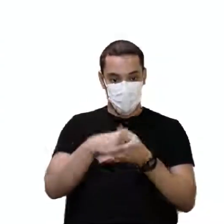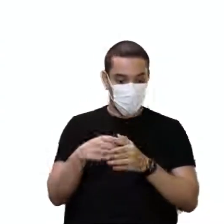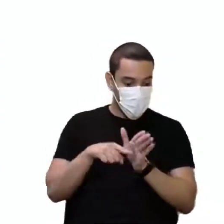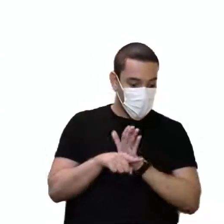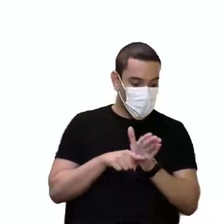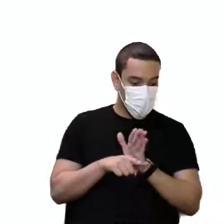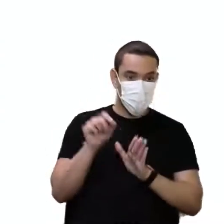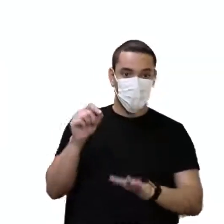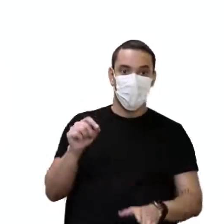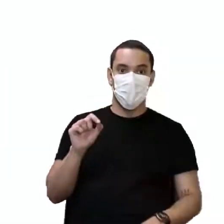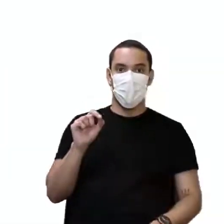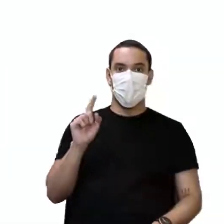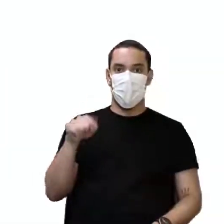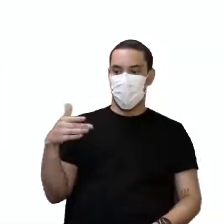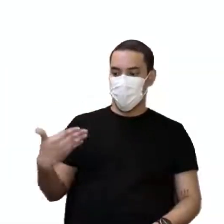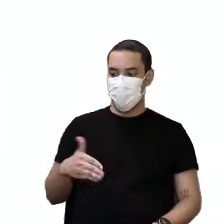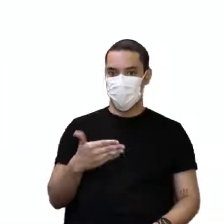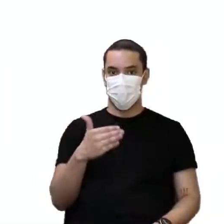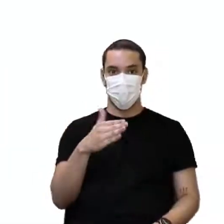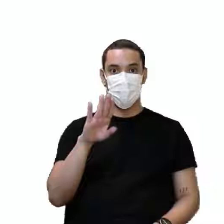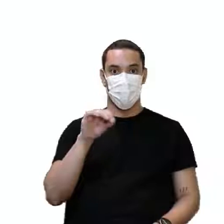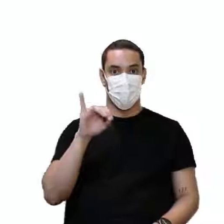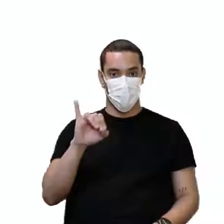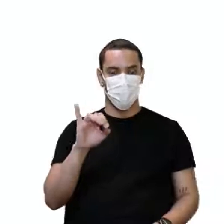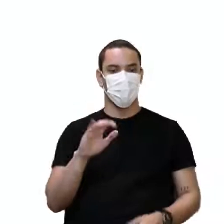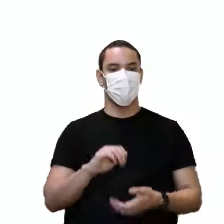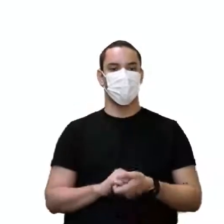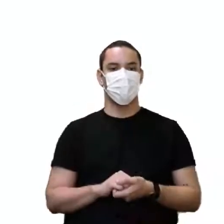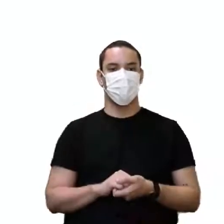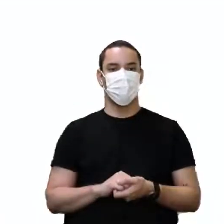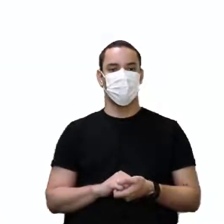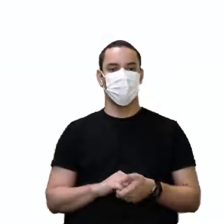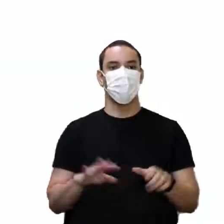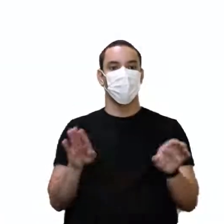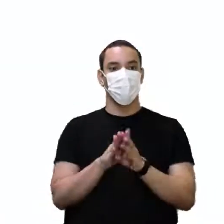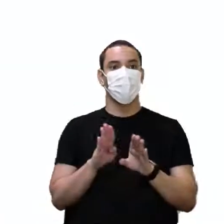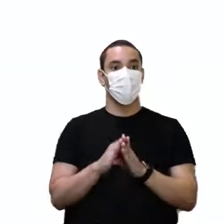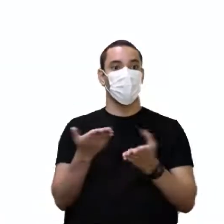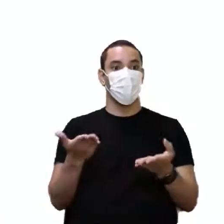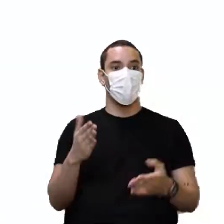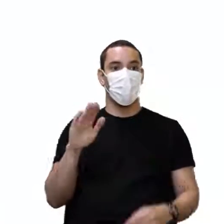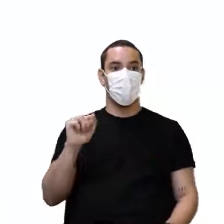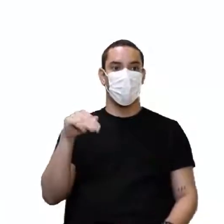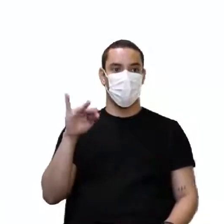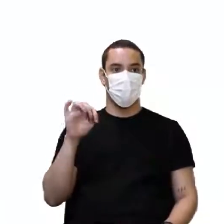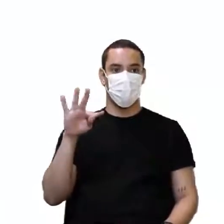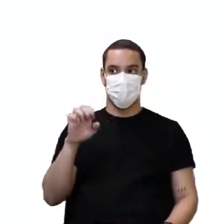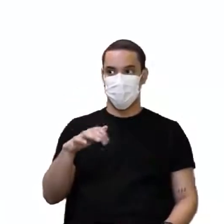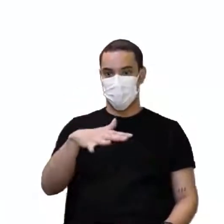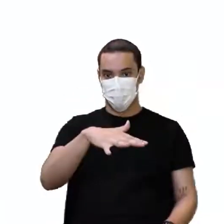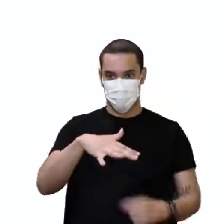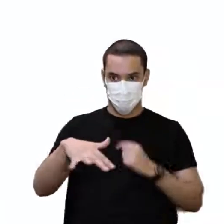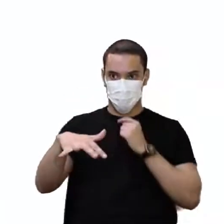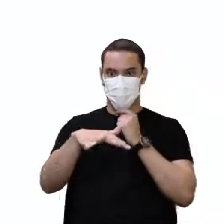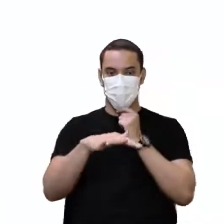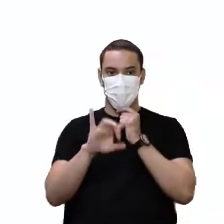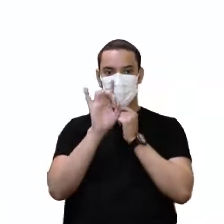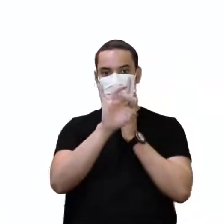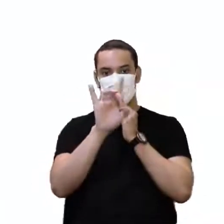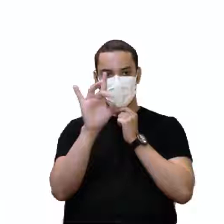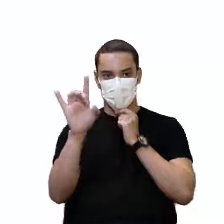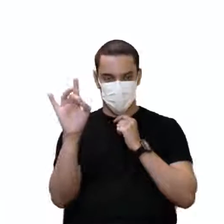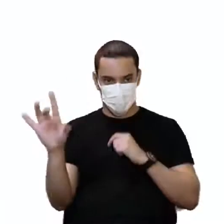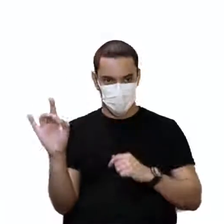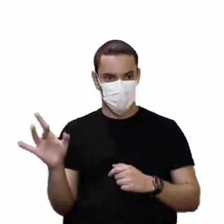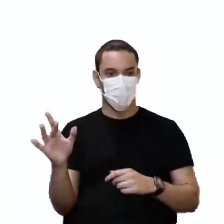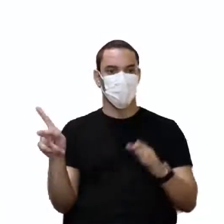elas abrem. Vamos seguindo com o mecanismo de ambiente agora, tá? Então, para cada